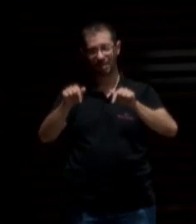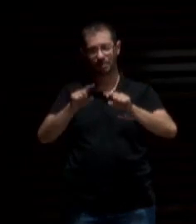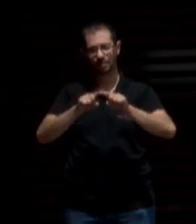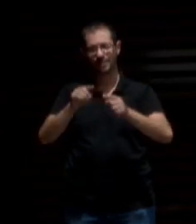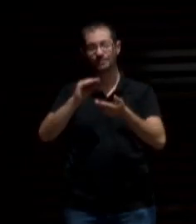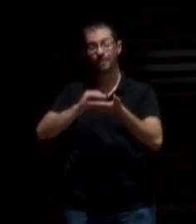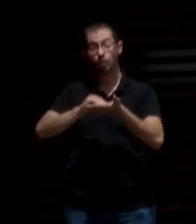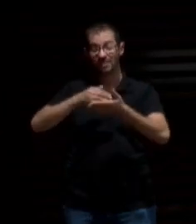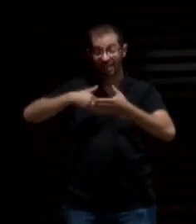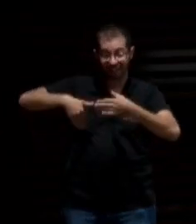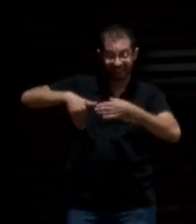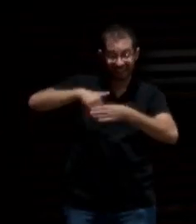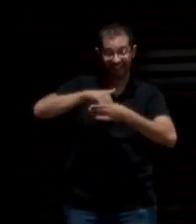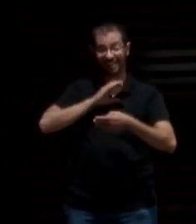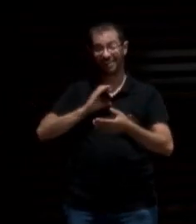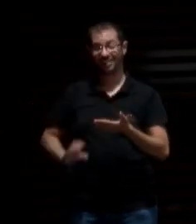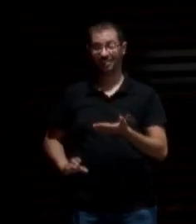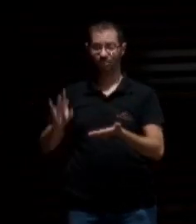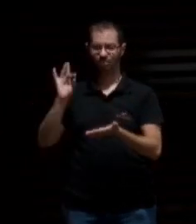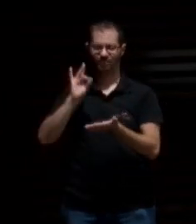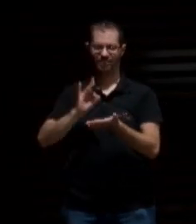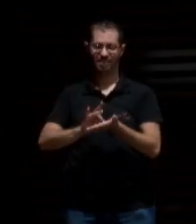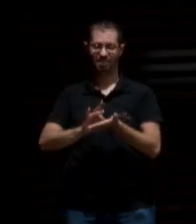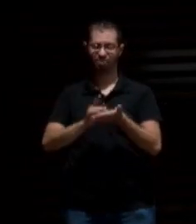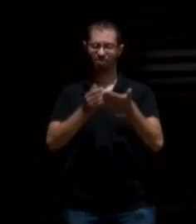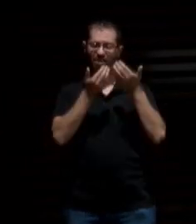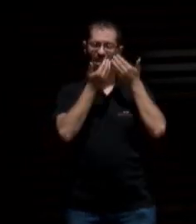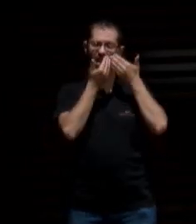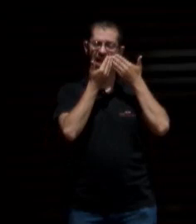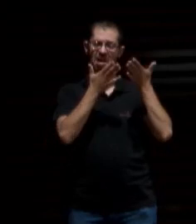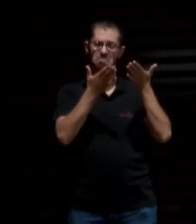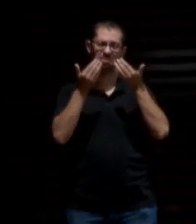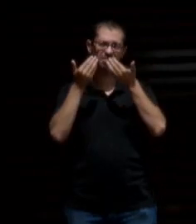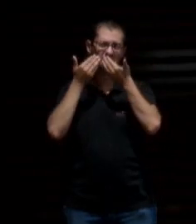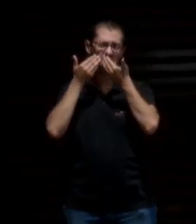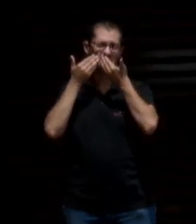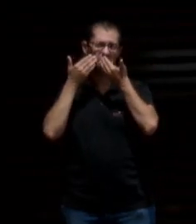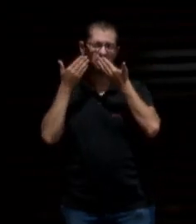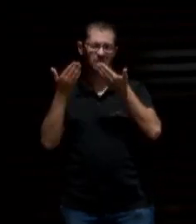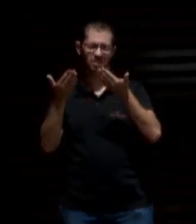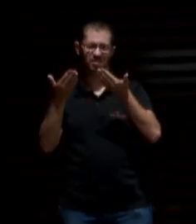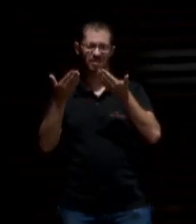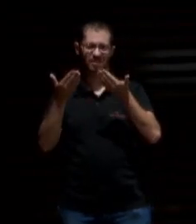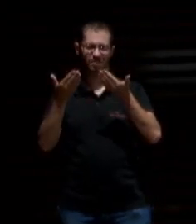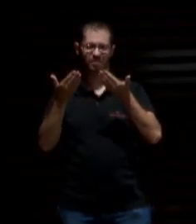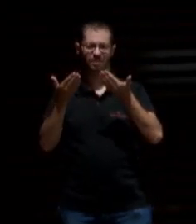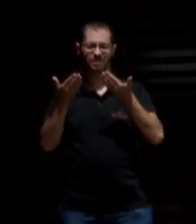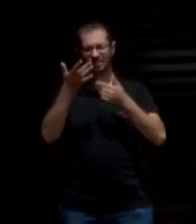Cristo. Abre, Senhor, os olhos dessa pessoa, em nome de